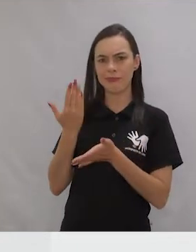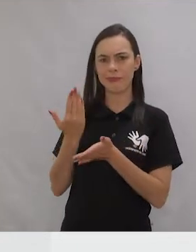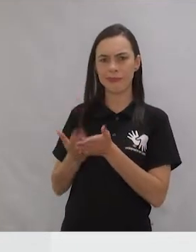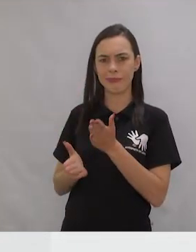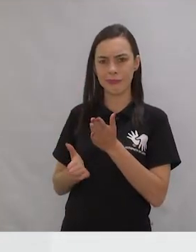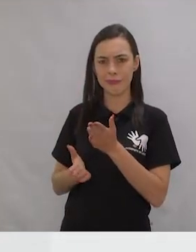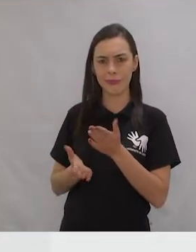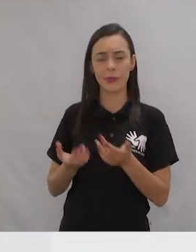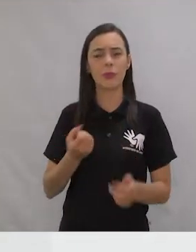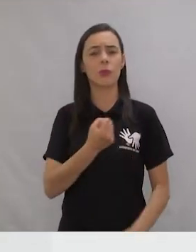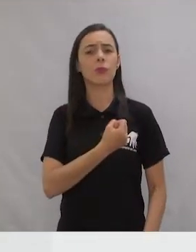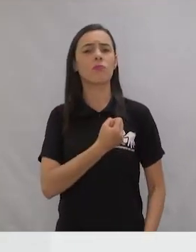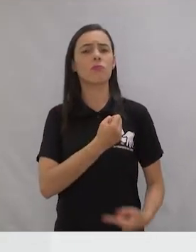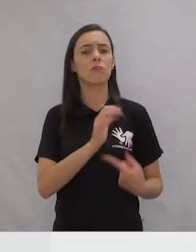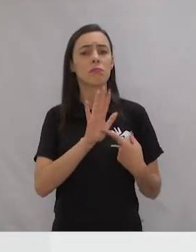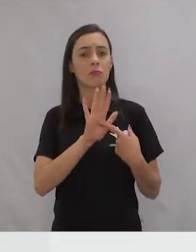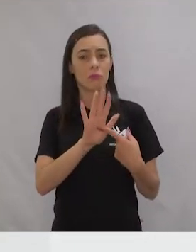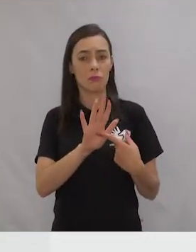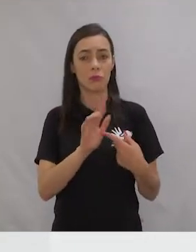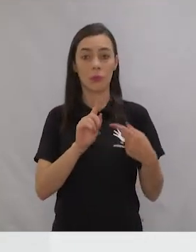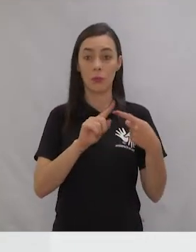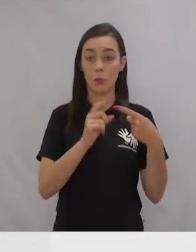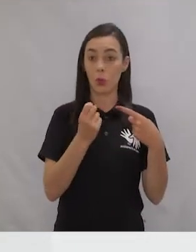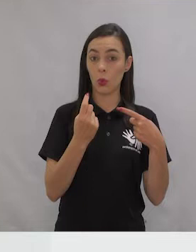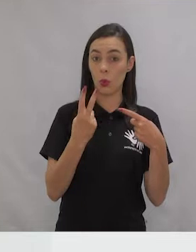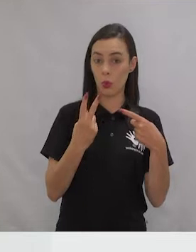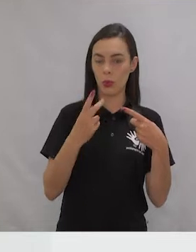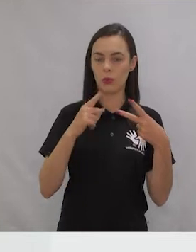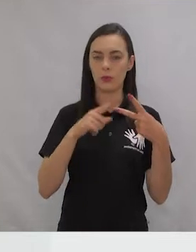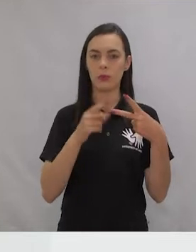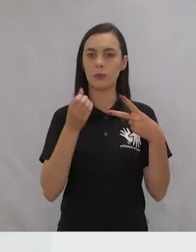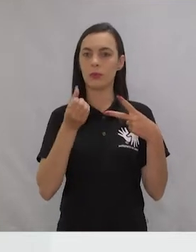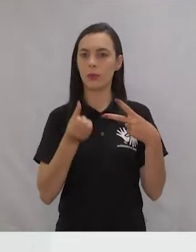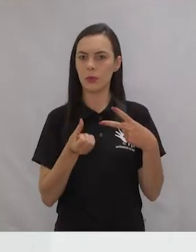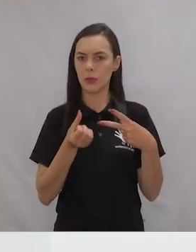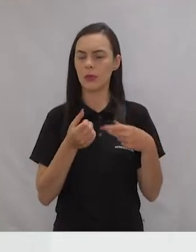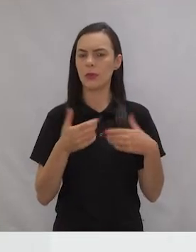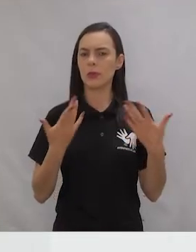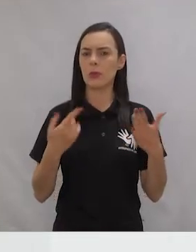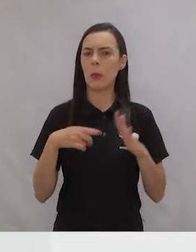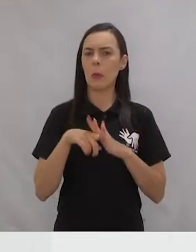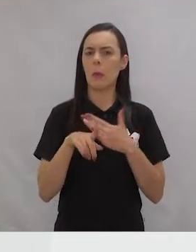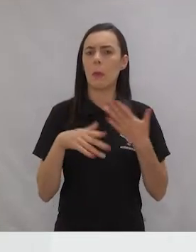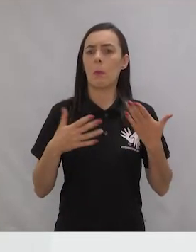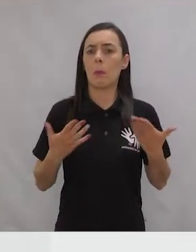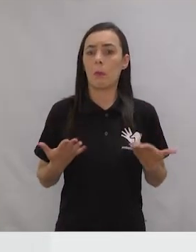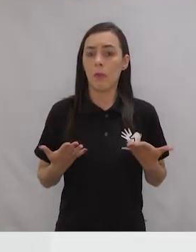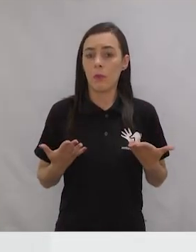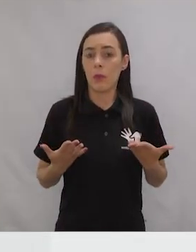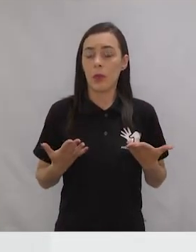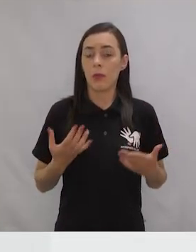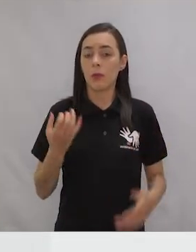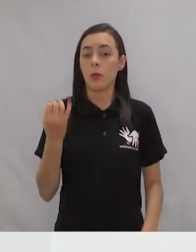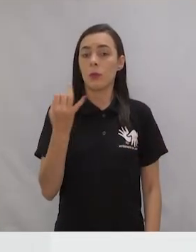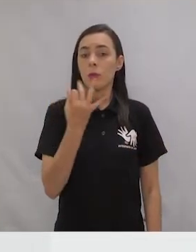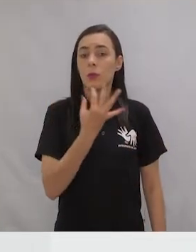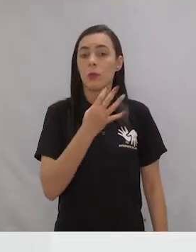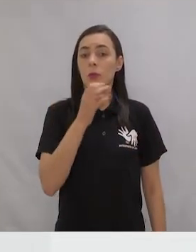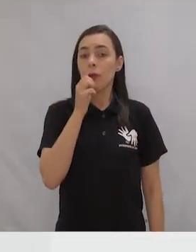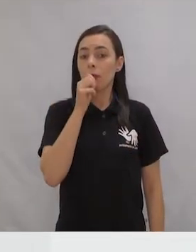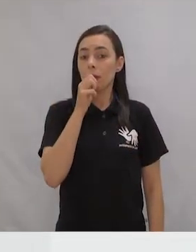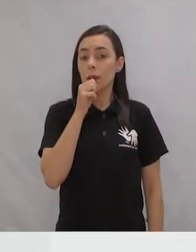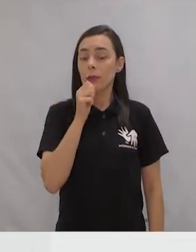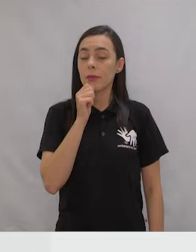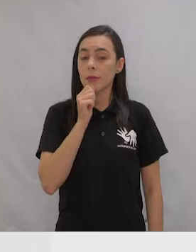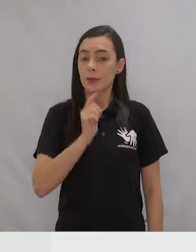laranja. Números que aparecem: 12 e o 6. E qual que é a pergunta? Quantas